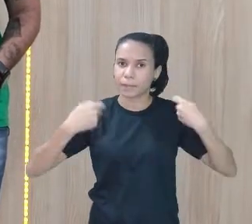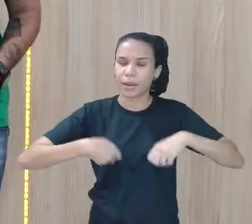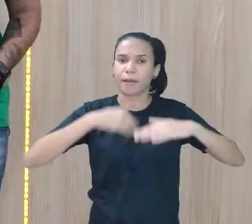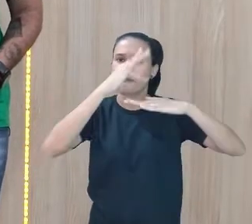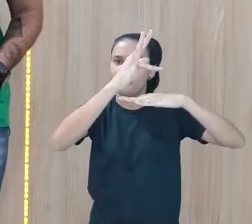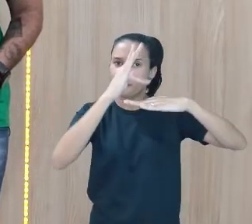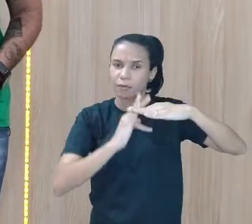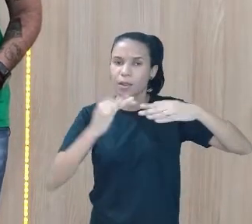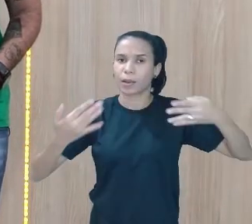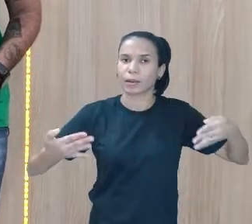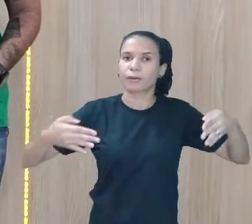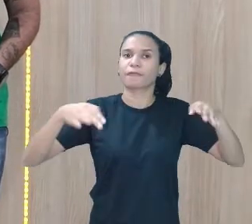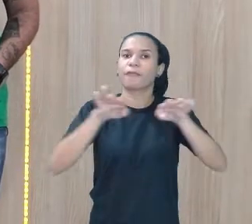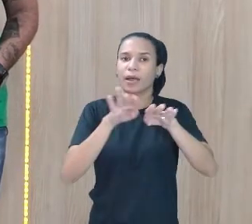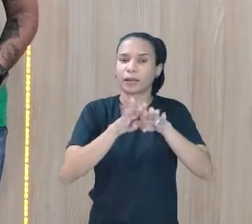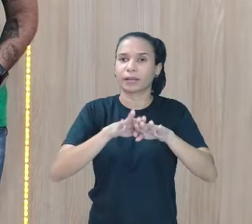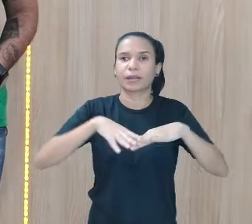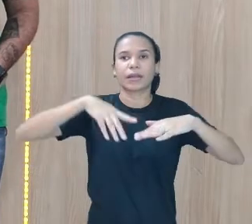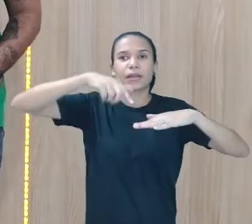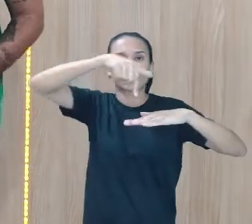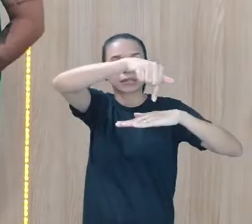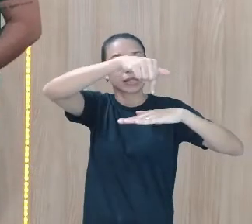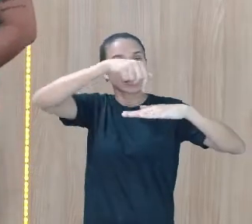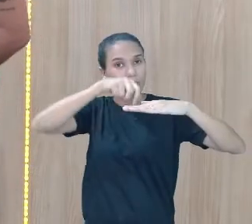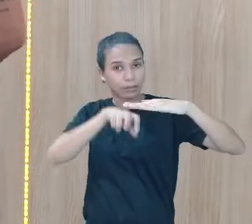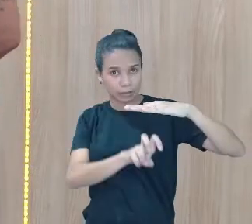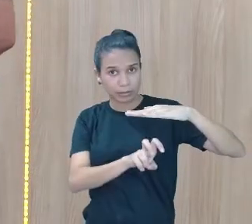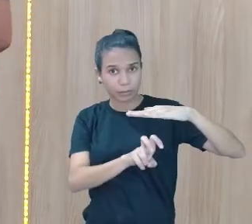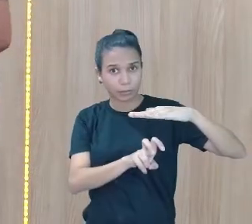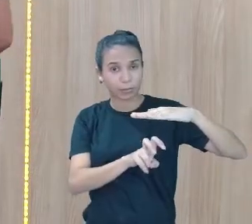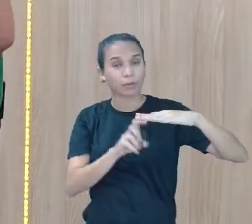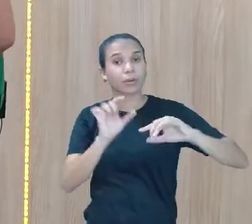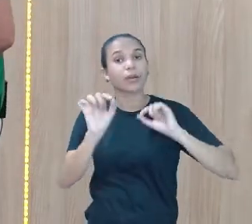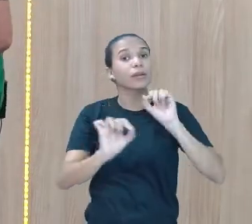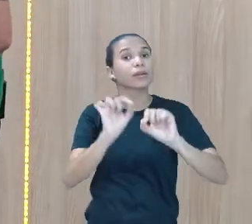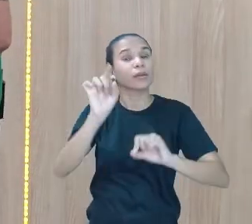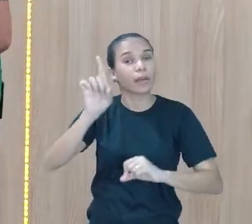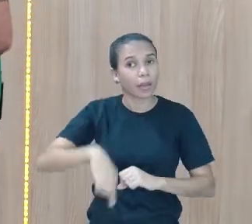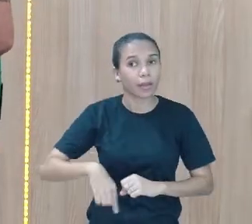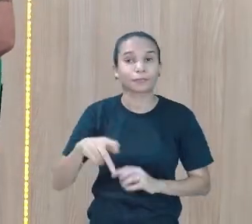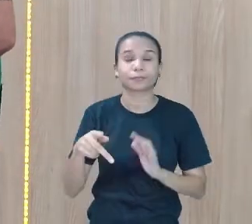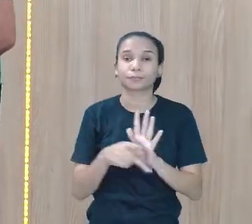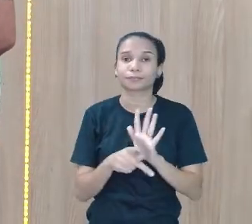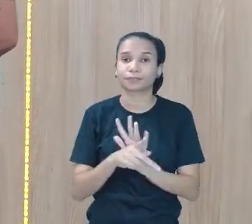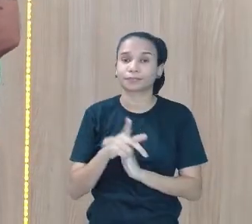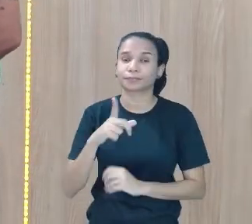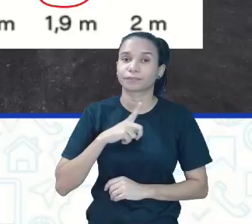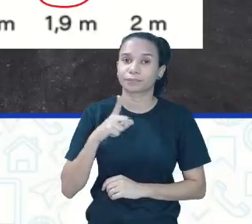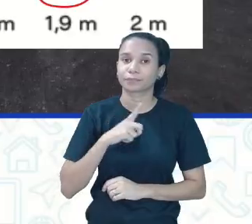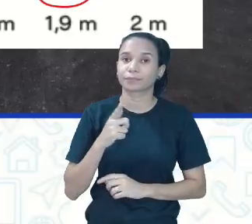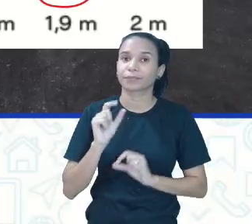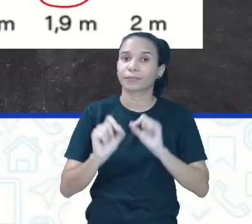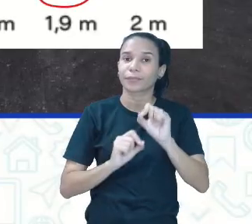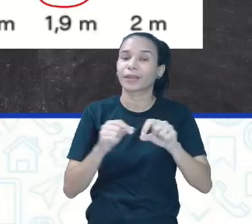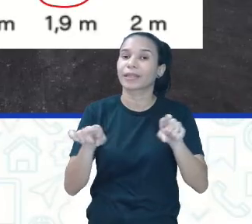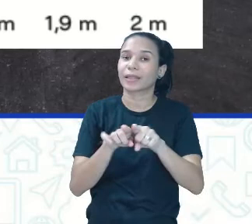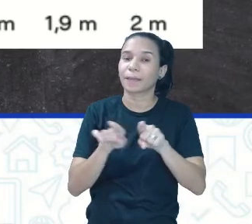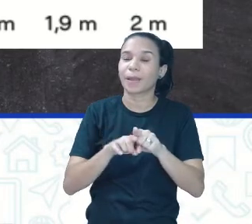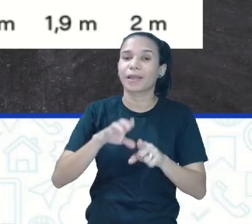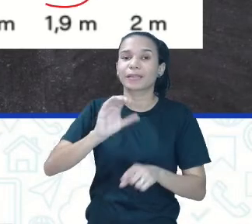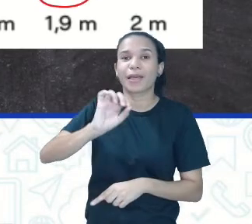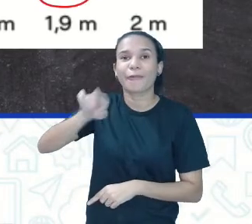de uma fração equivalente a 7 sobre 5, que ela seja, nesse caso, equivalente